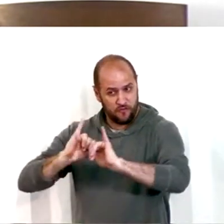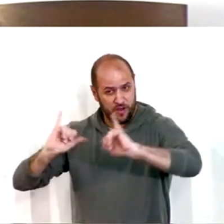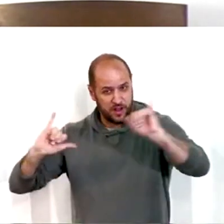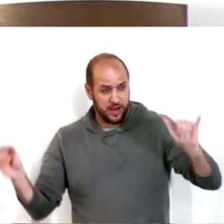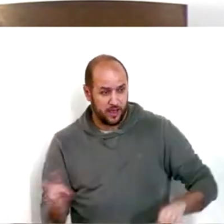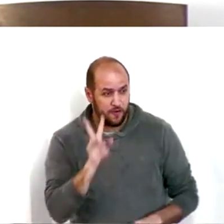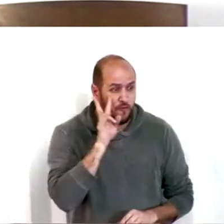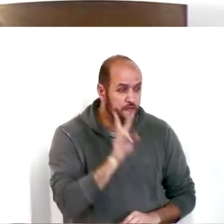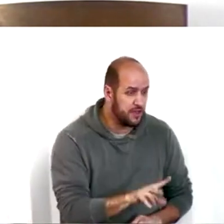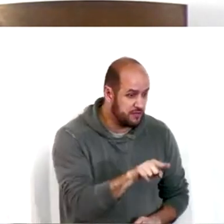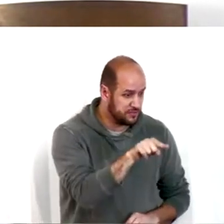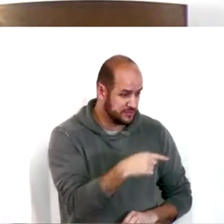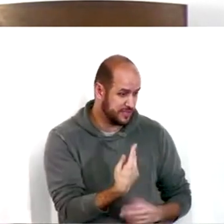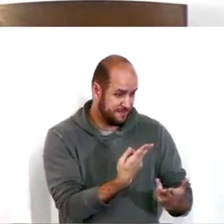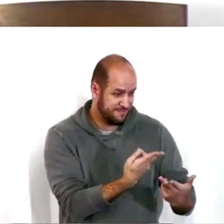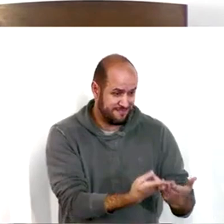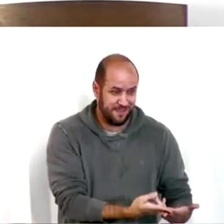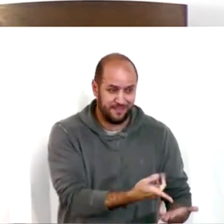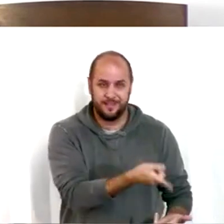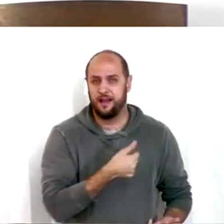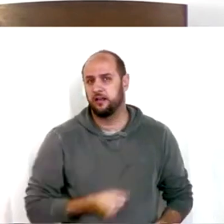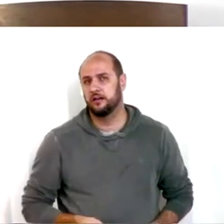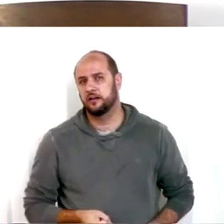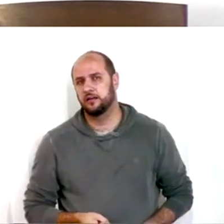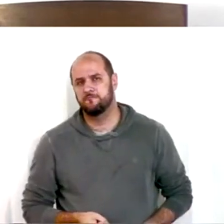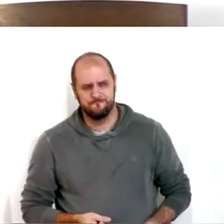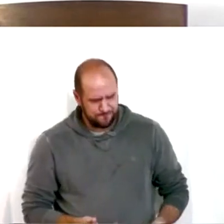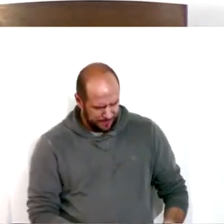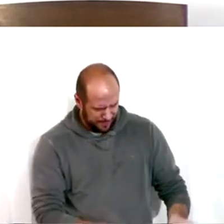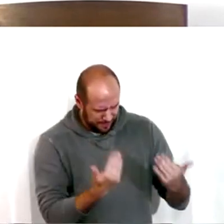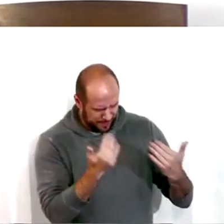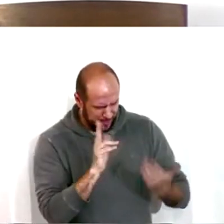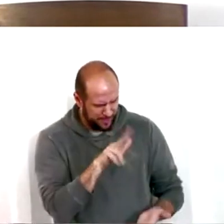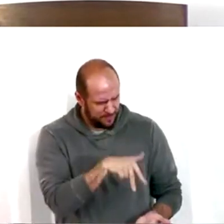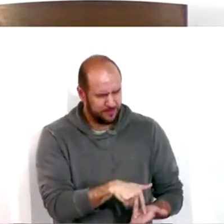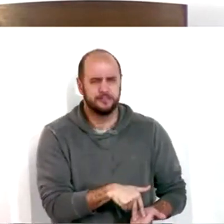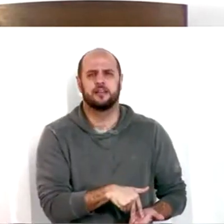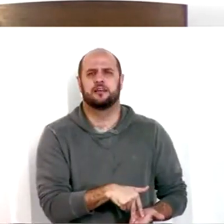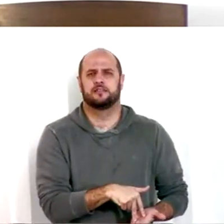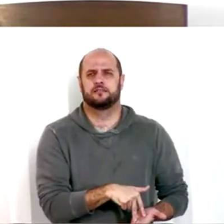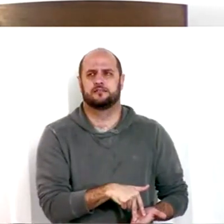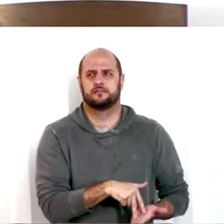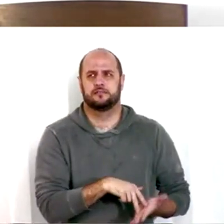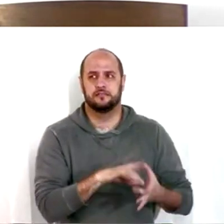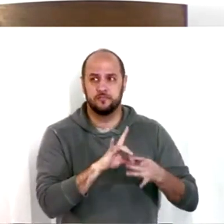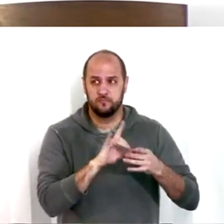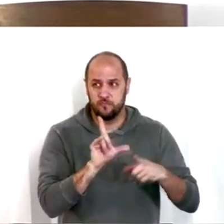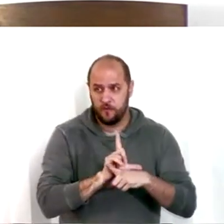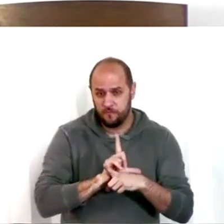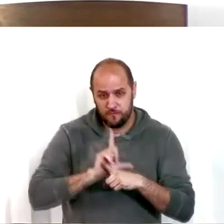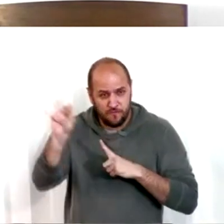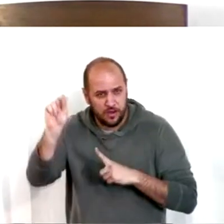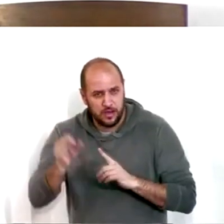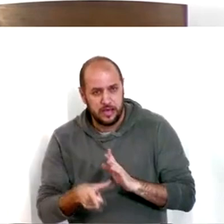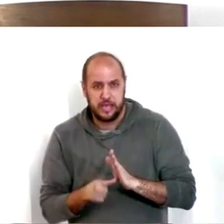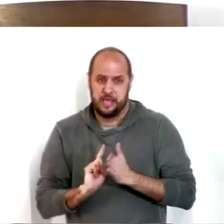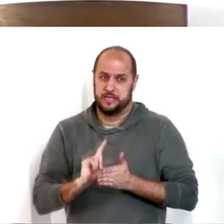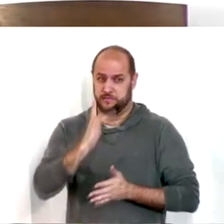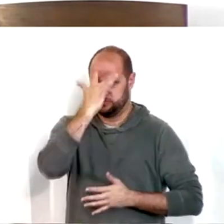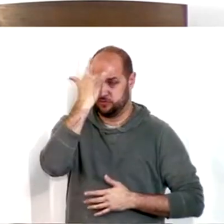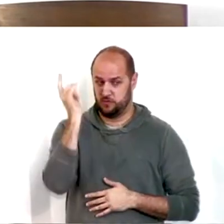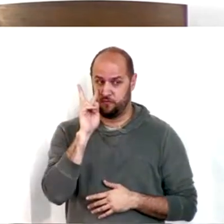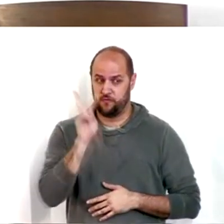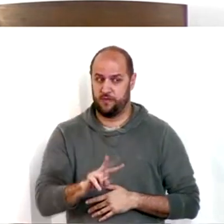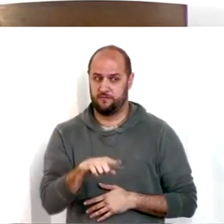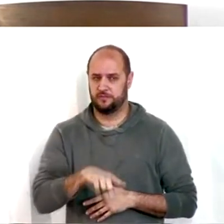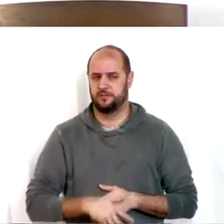você deitada. Então, portanto, levante-se e deixe a eira antes que as pessoas te